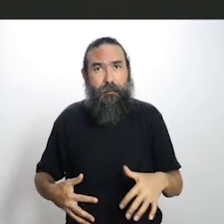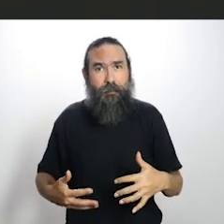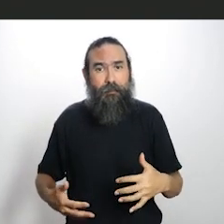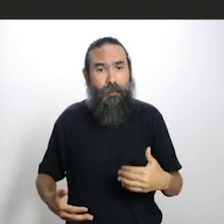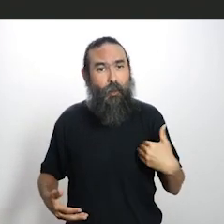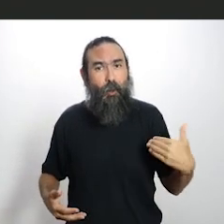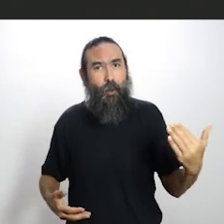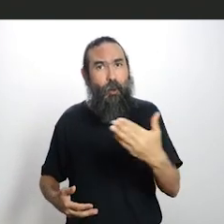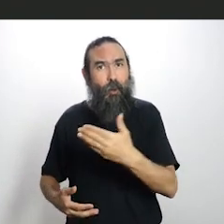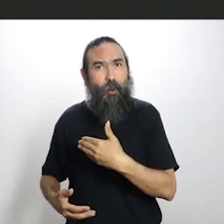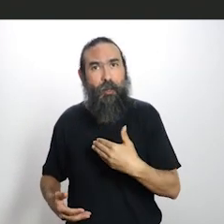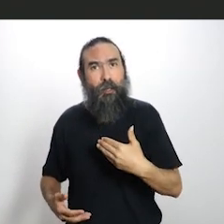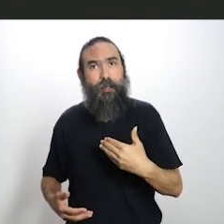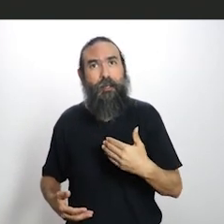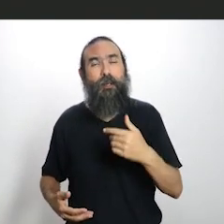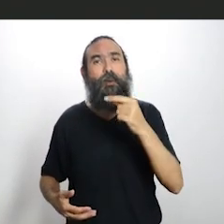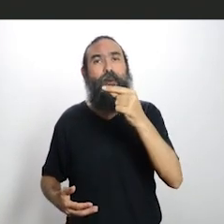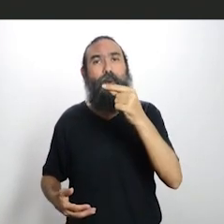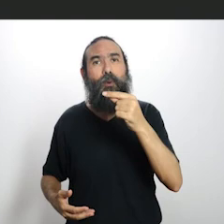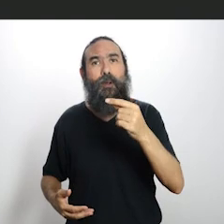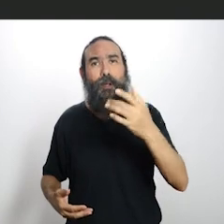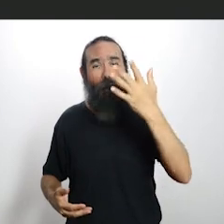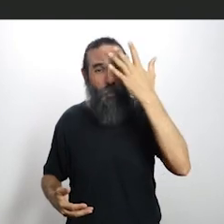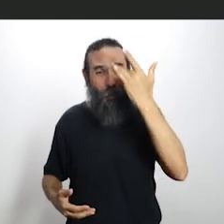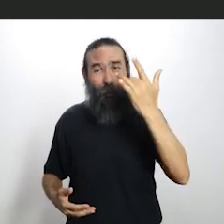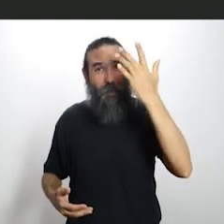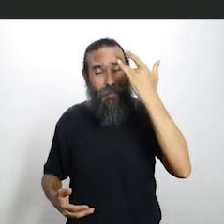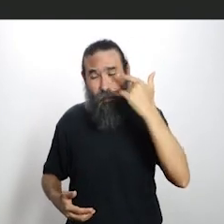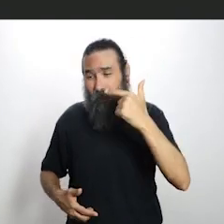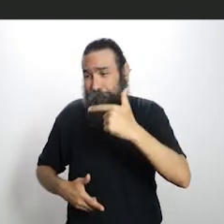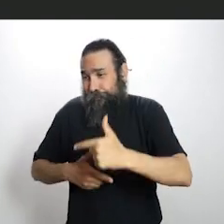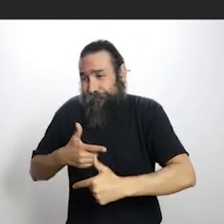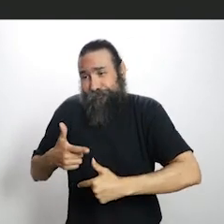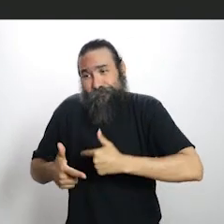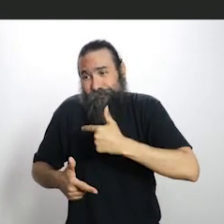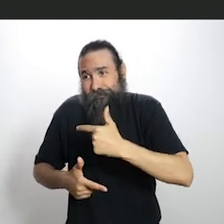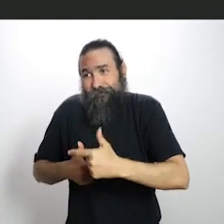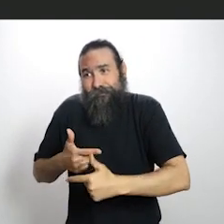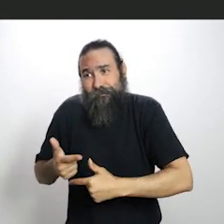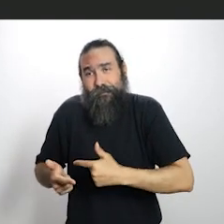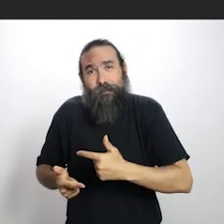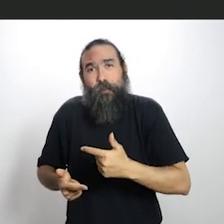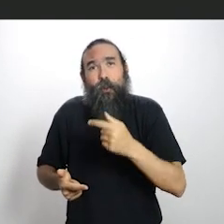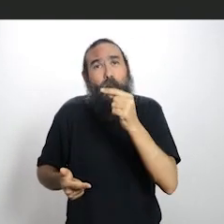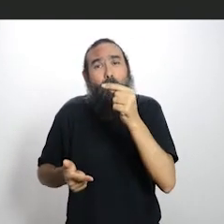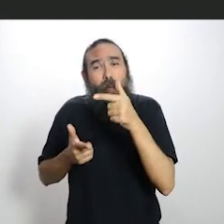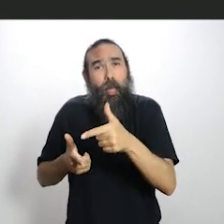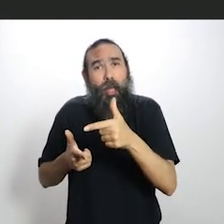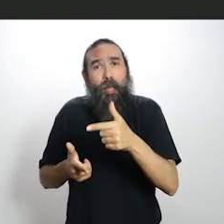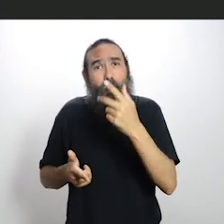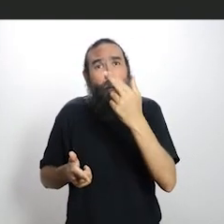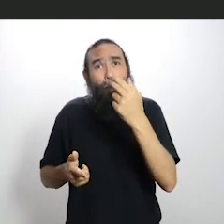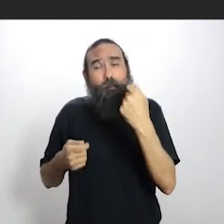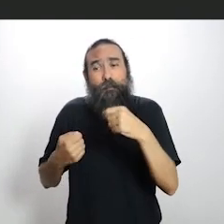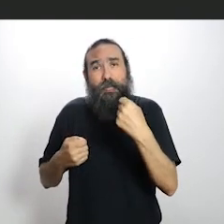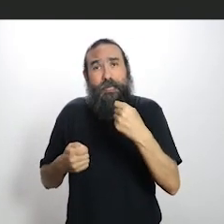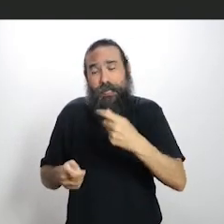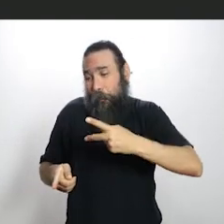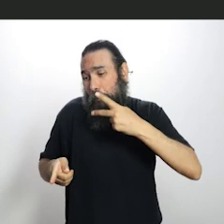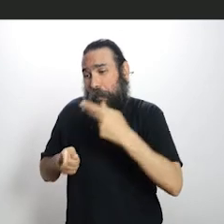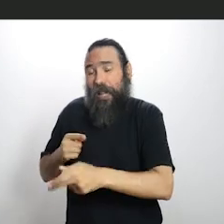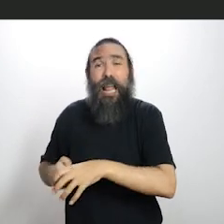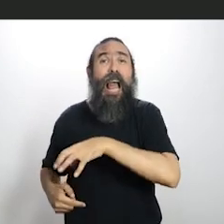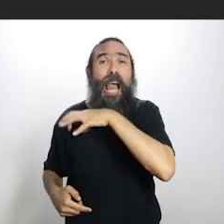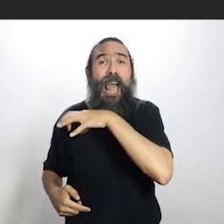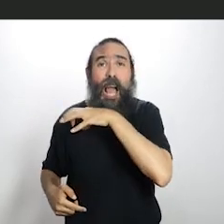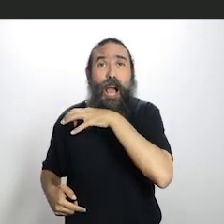acho que o difícil é toda a velocidade de comer a um leão e a vários leões que a gente tem isso é nossa molecada sabe